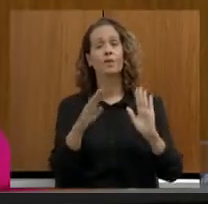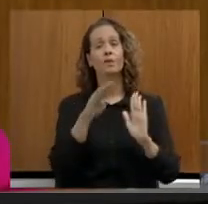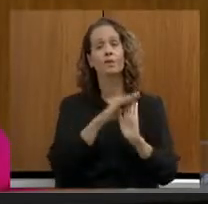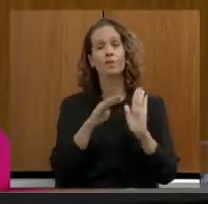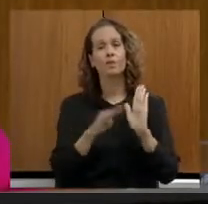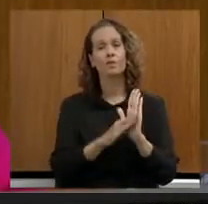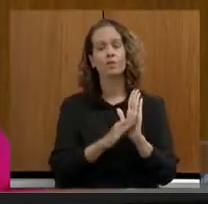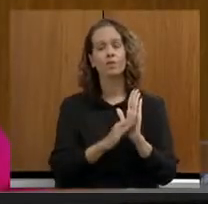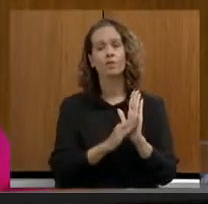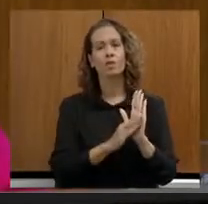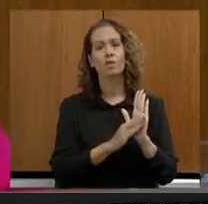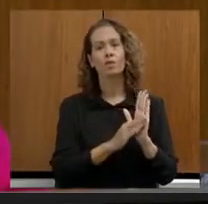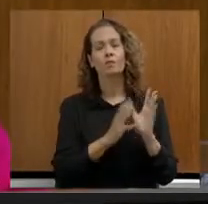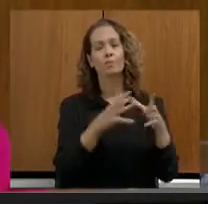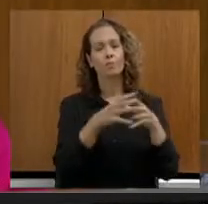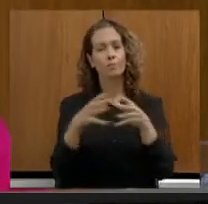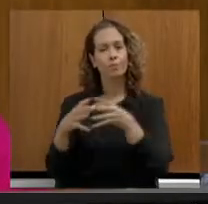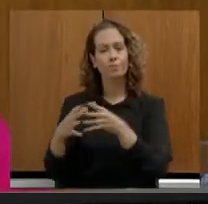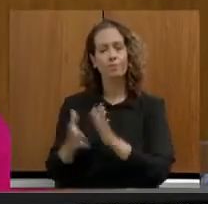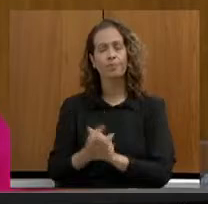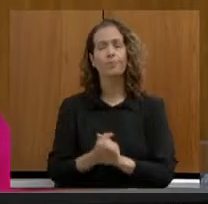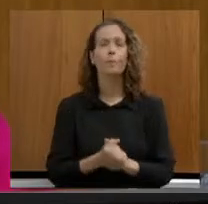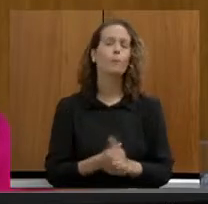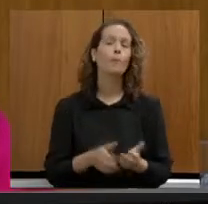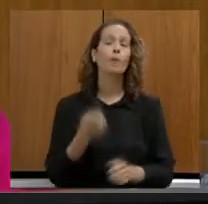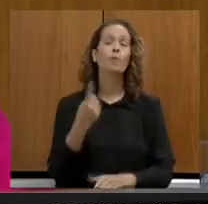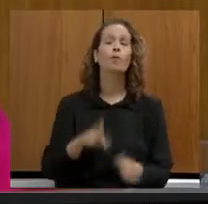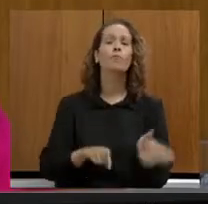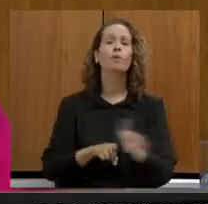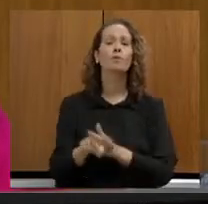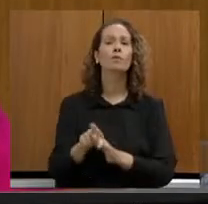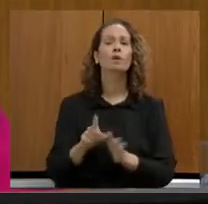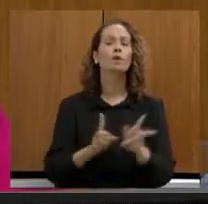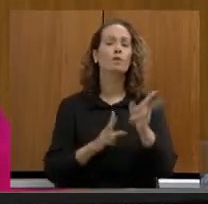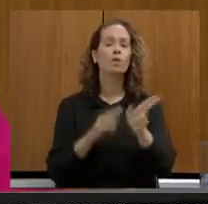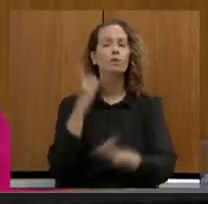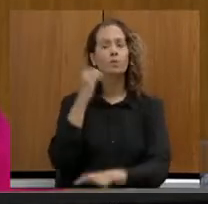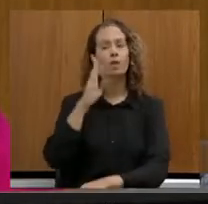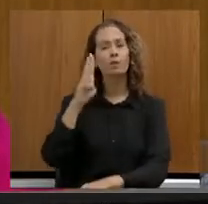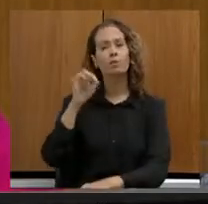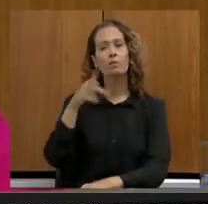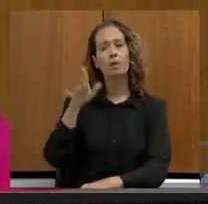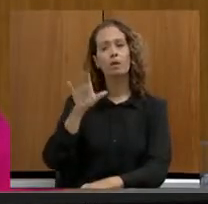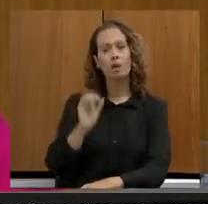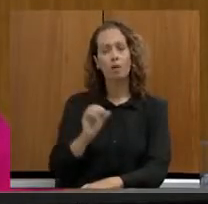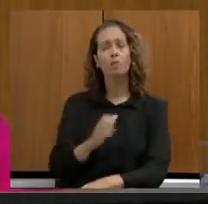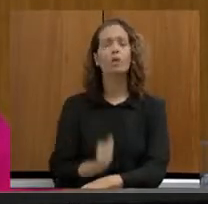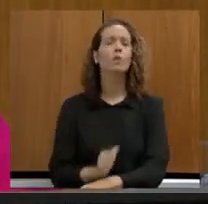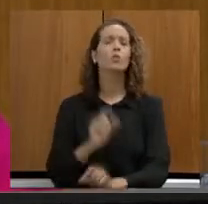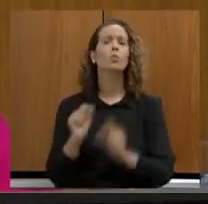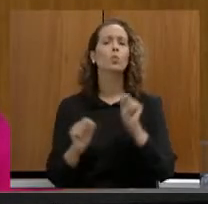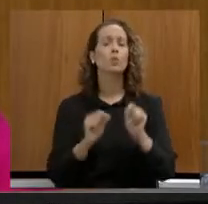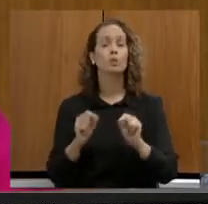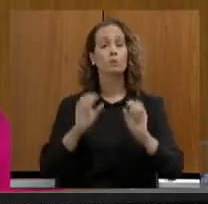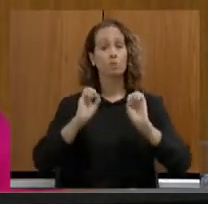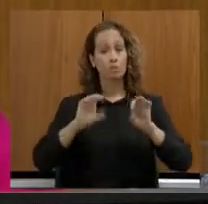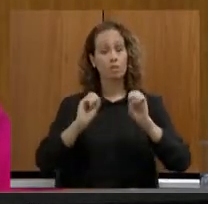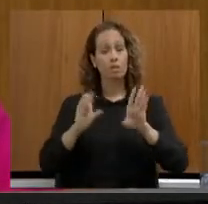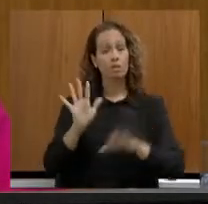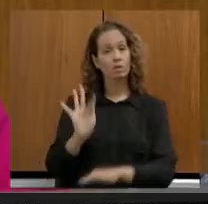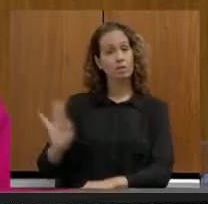dois blocos não tem a ver com a pergunta do deputado Betão sobre o ensino superior em Minas Gerais